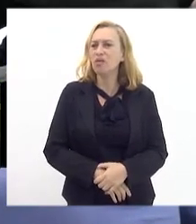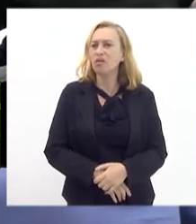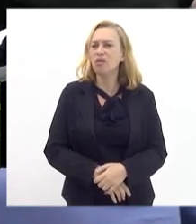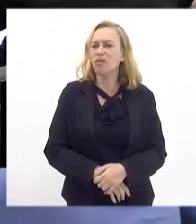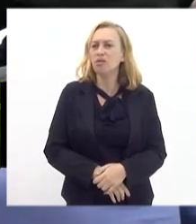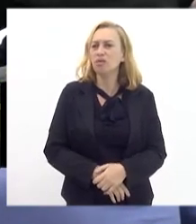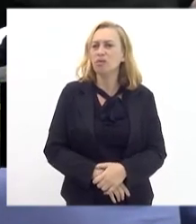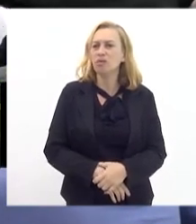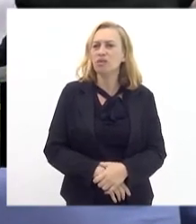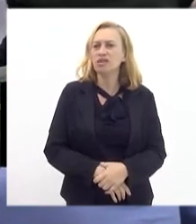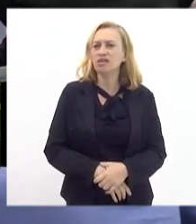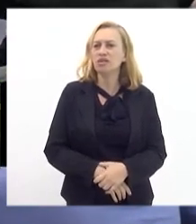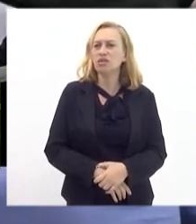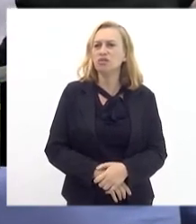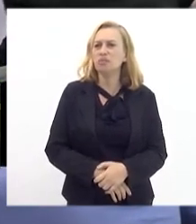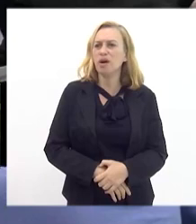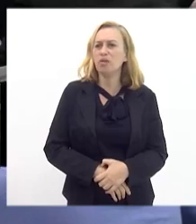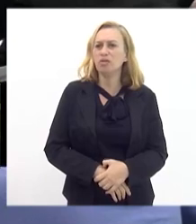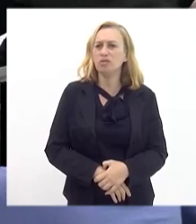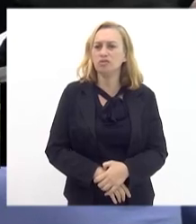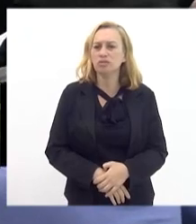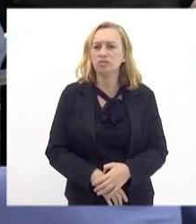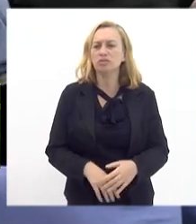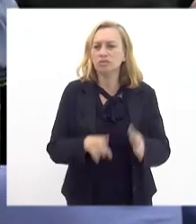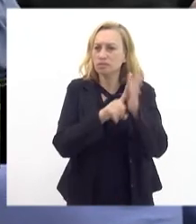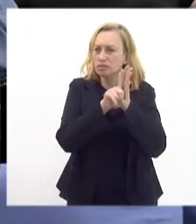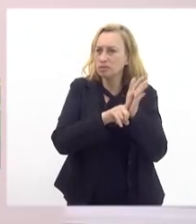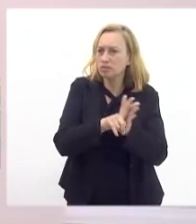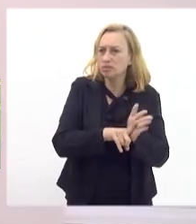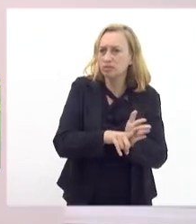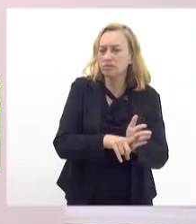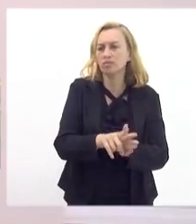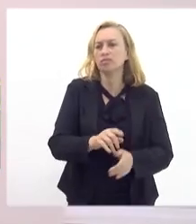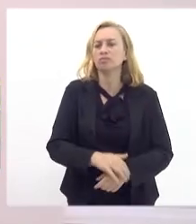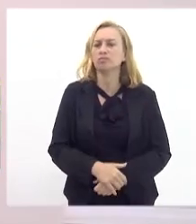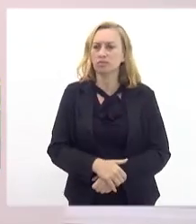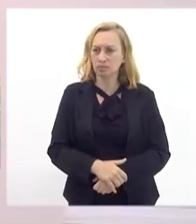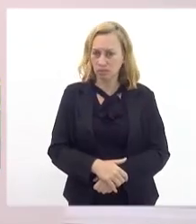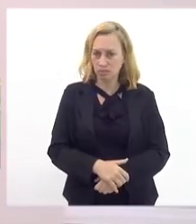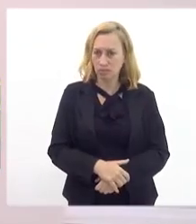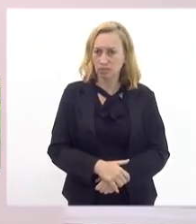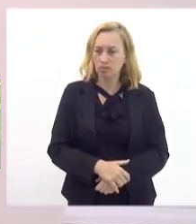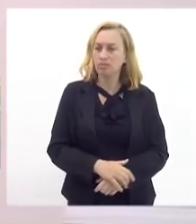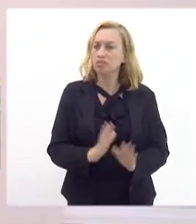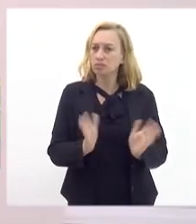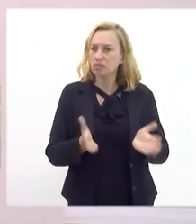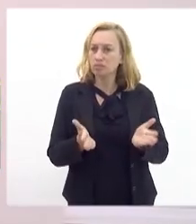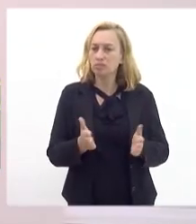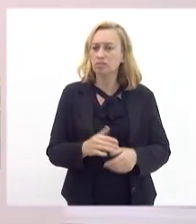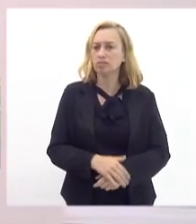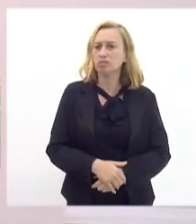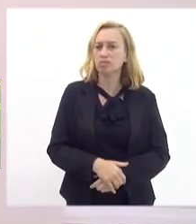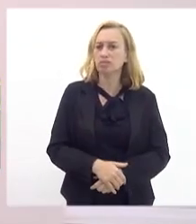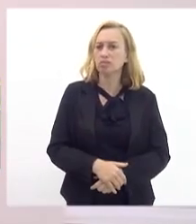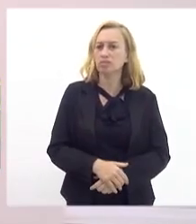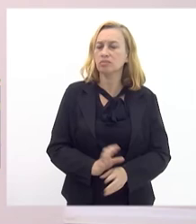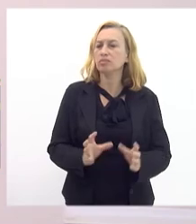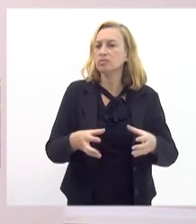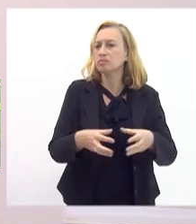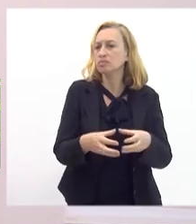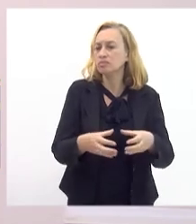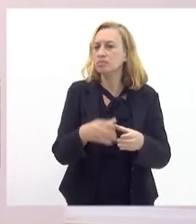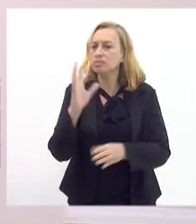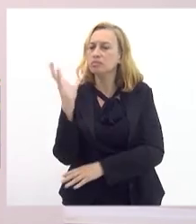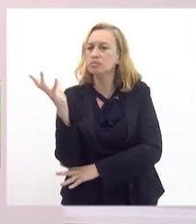decoração de uma estratégia que a gente tem uma prioridade para fazer essas análises essas análises E lembrando que a gente é um órgão ambiental né então assim